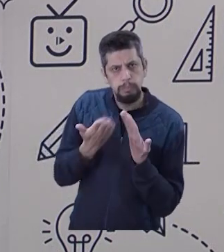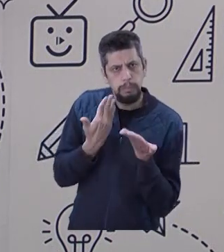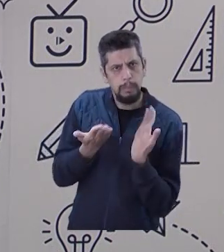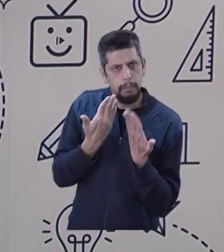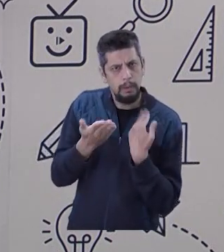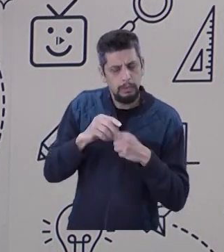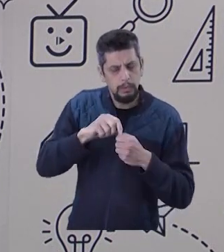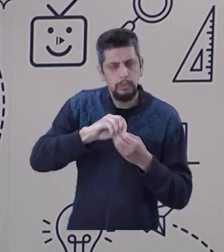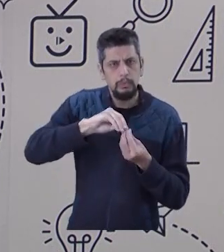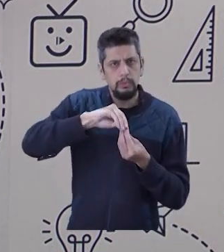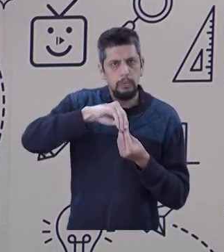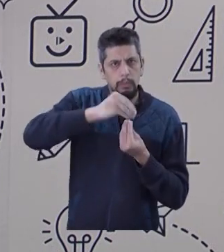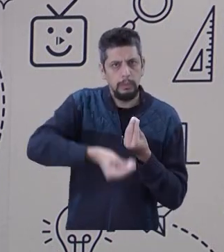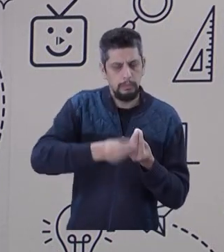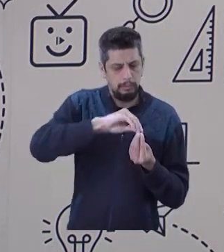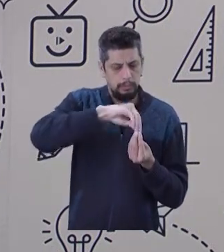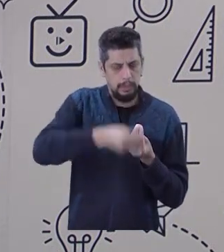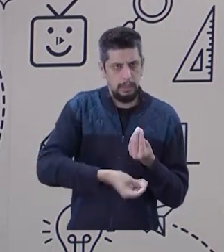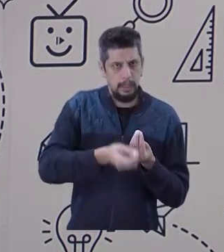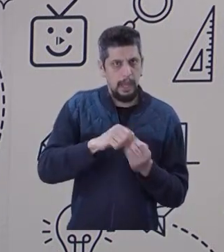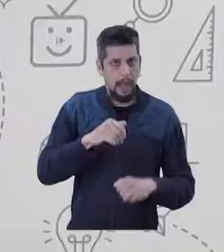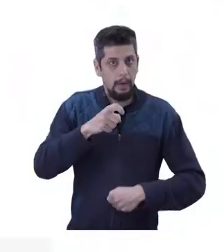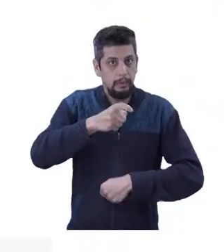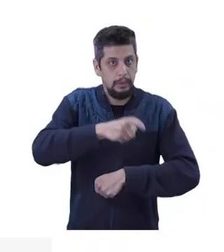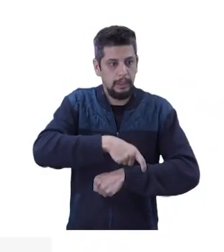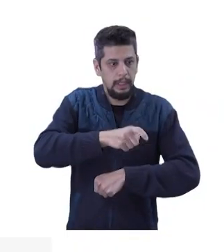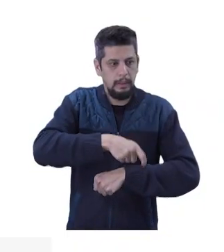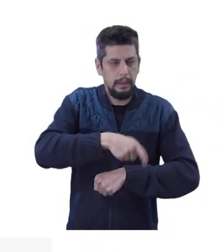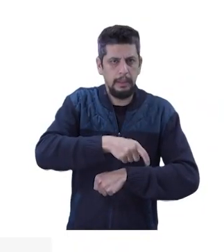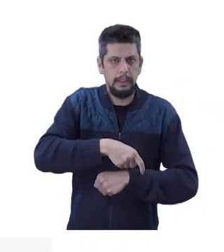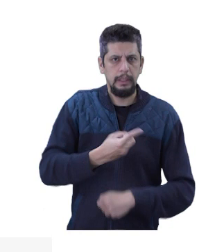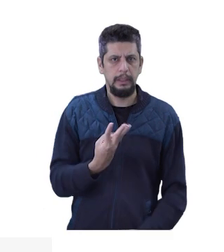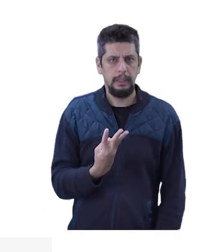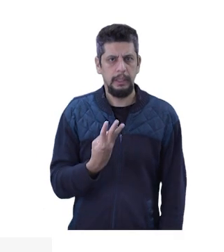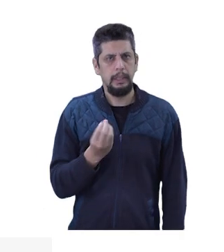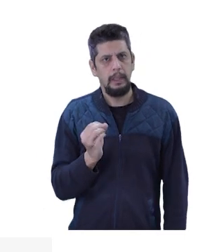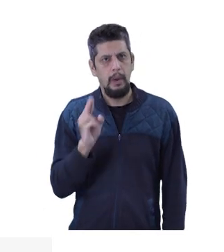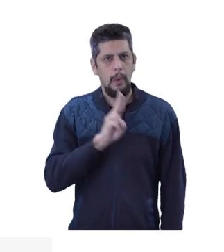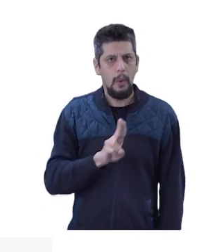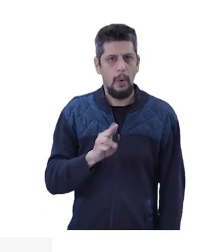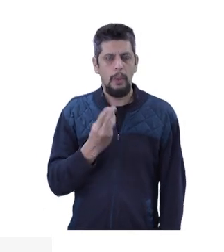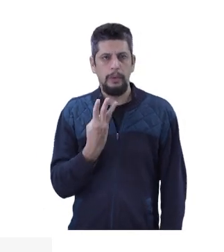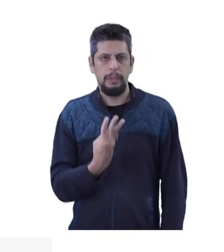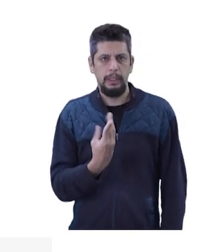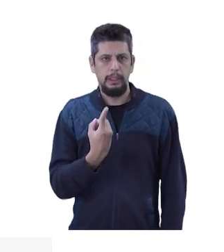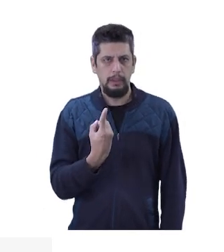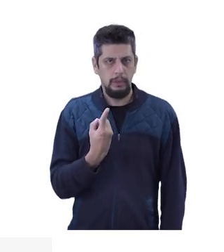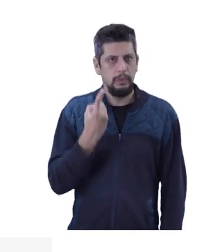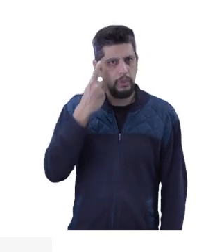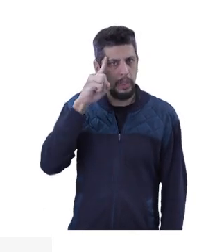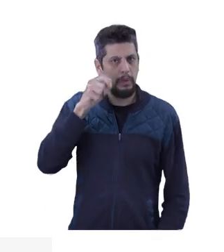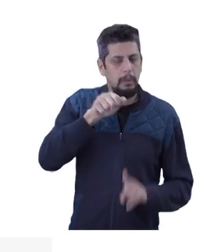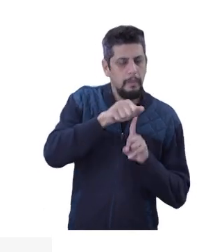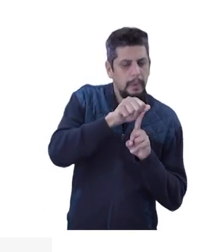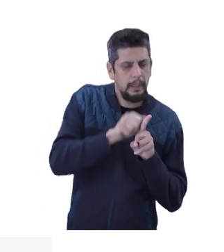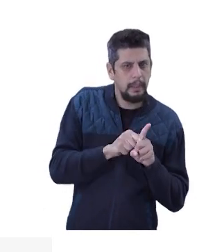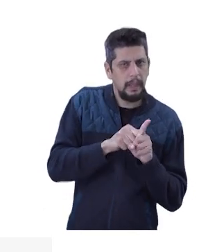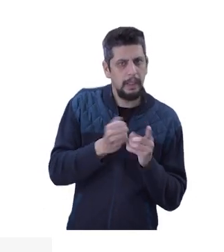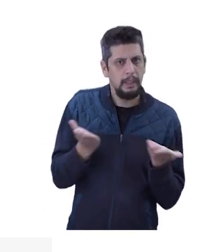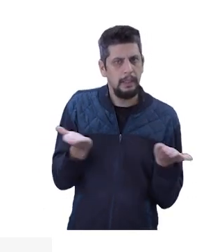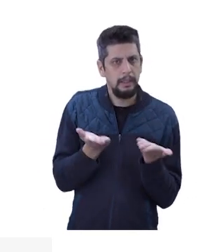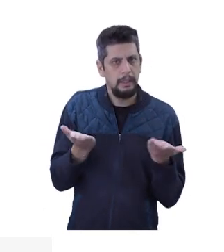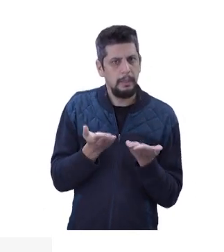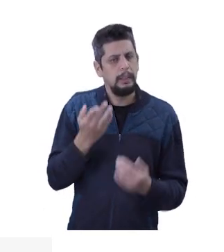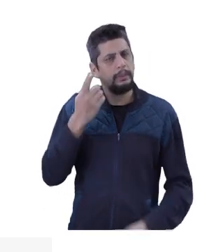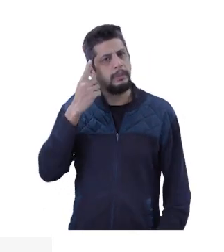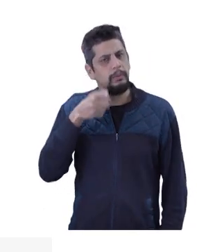muito sobre o calendário, né? Certo. O calendário, ele é um tempo de 30 ou 31 dias do mês. E agora há pouco você falou